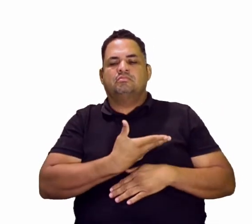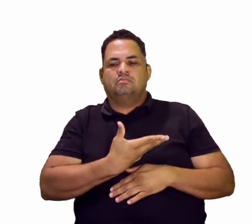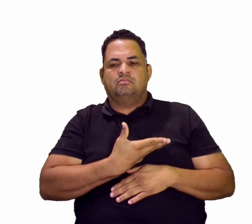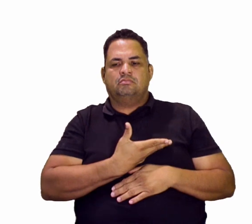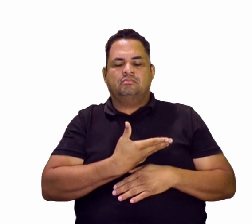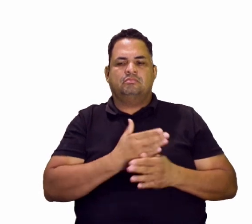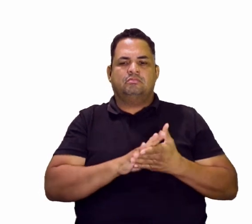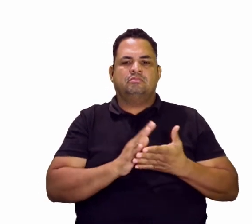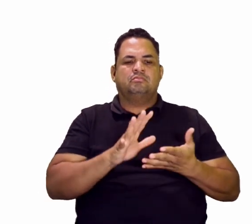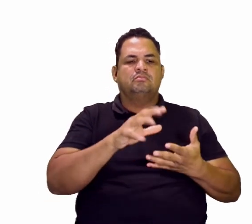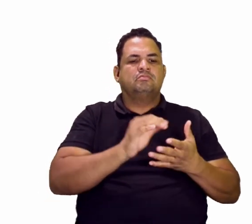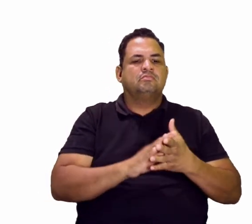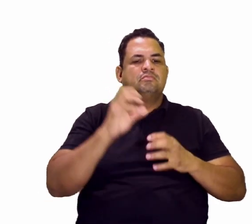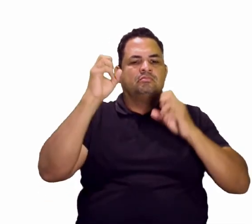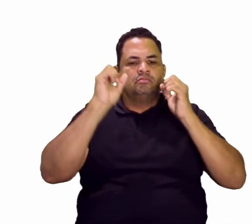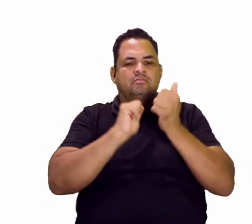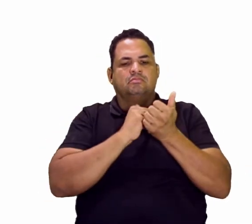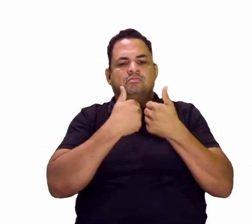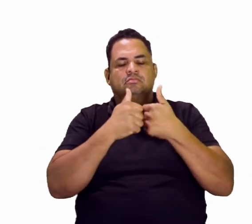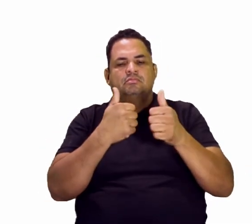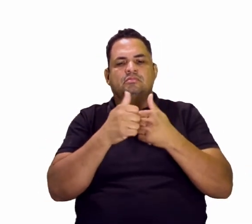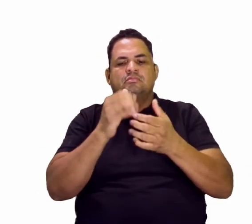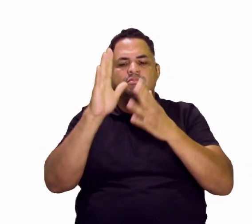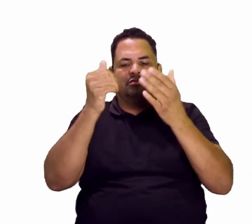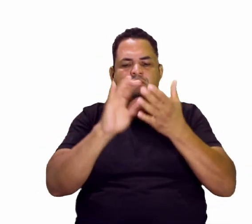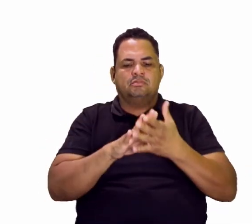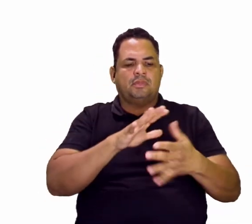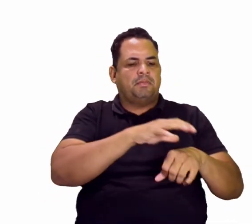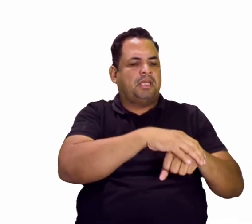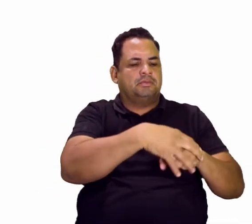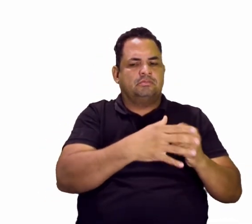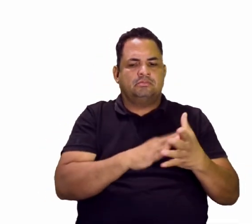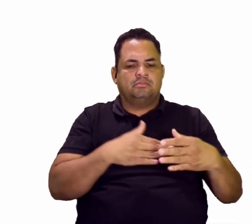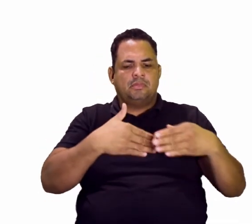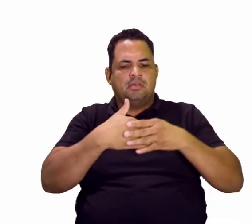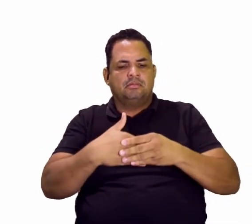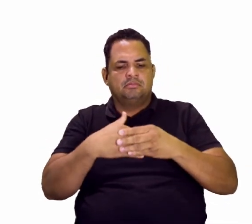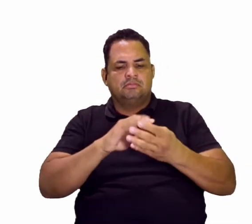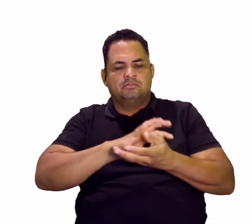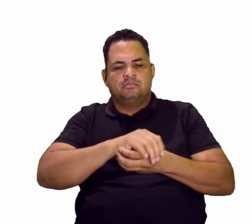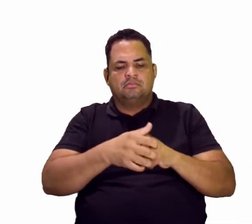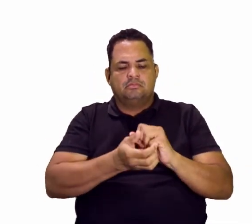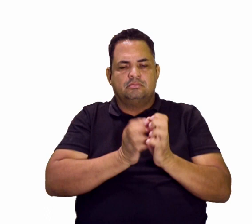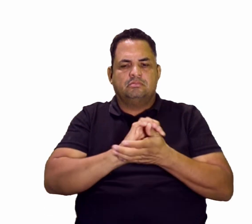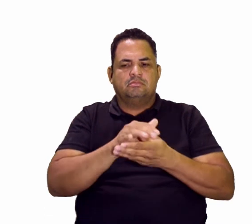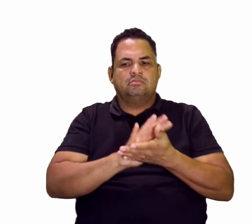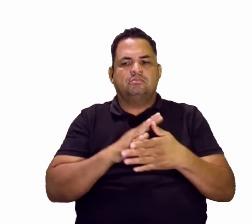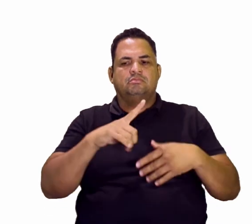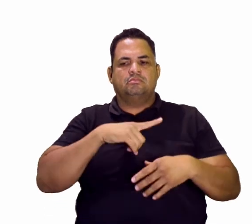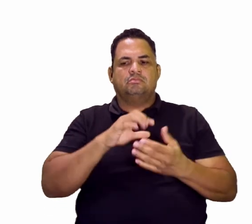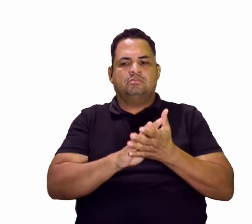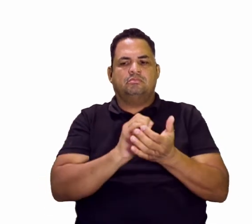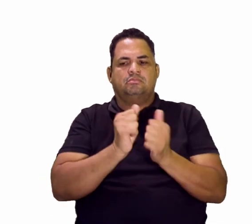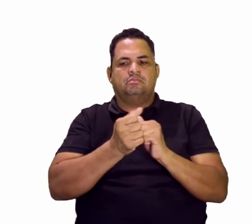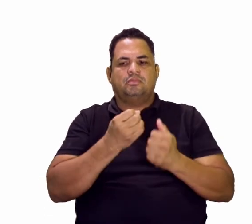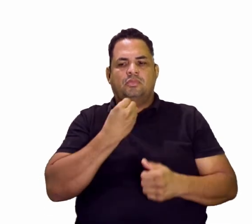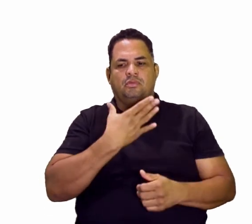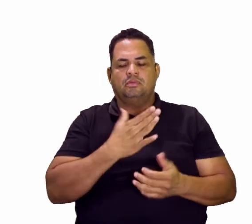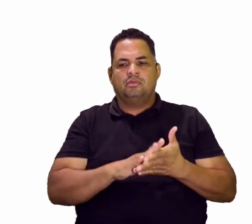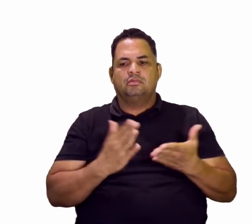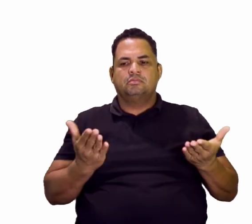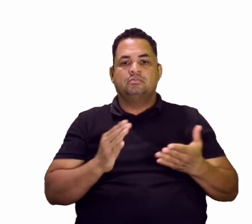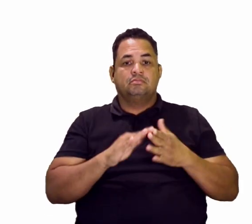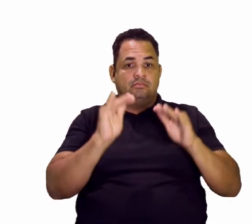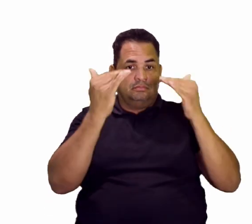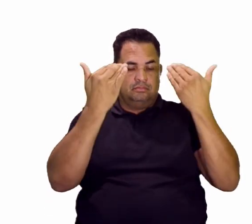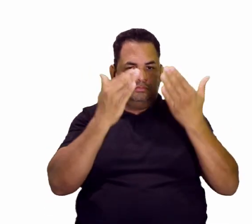né? Vai pegar um ônibus e tudo, tá circulando, e aí quando você vai com a mão e tudo, lavando as mãos, higienizando, você vai ter esse controle. Tudo bem? Olha aqui